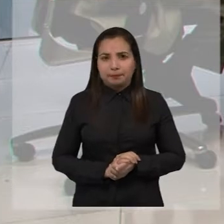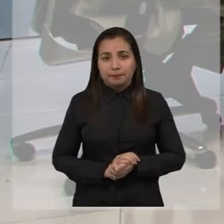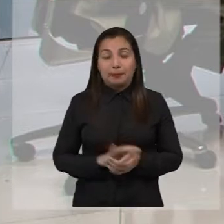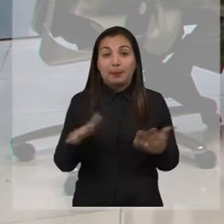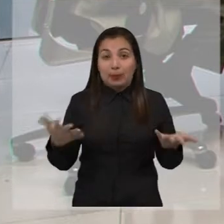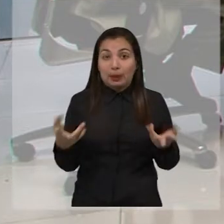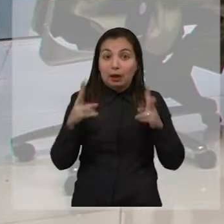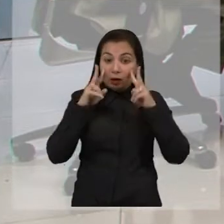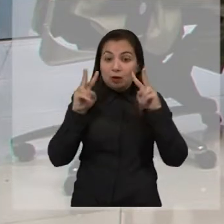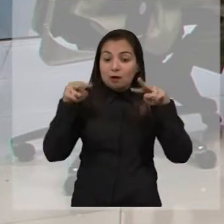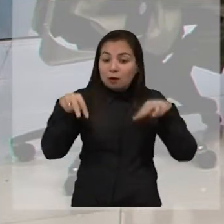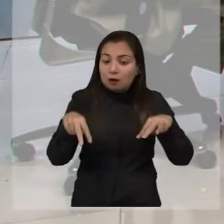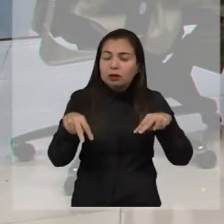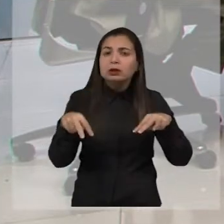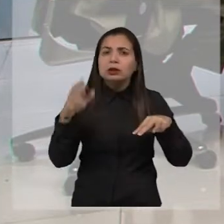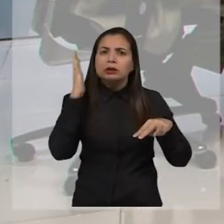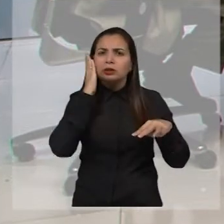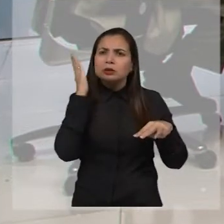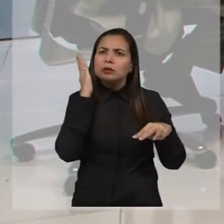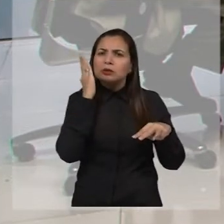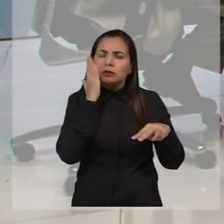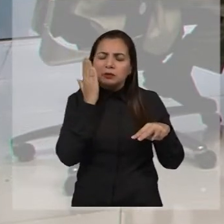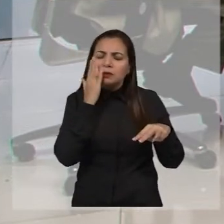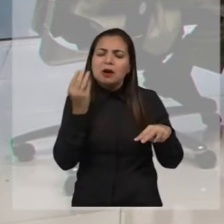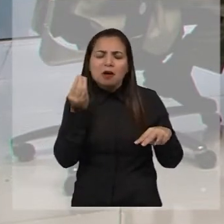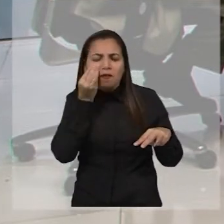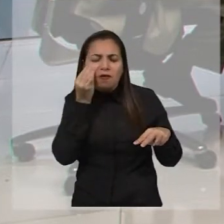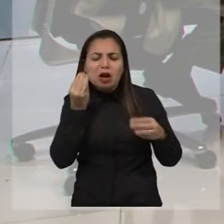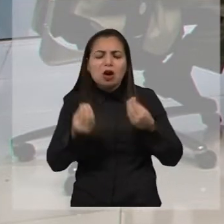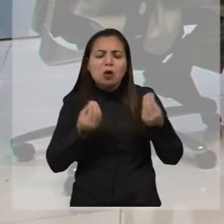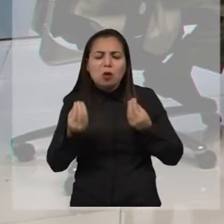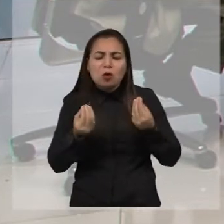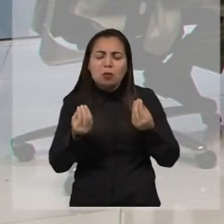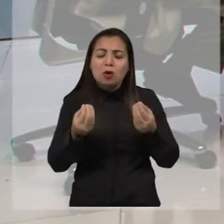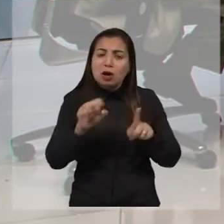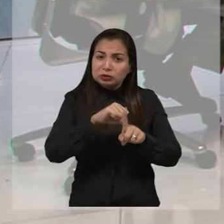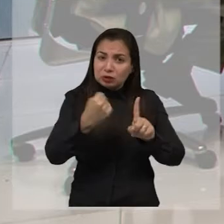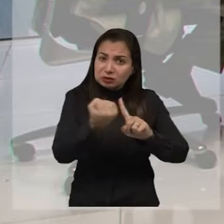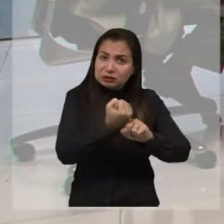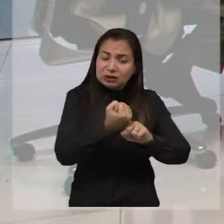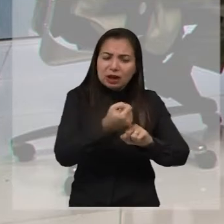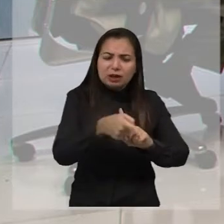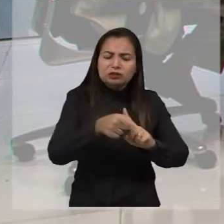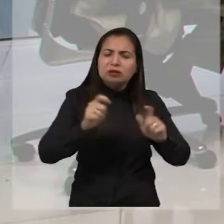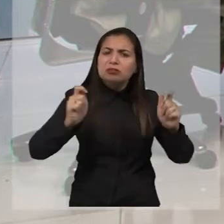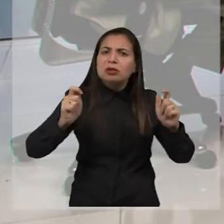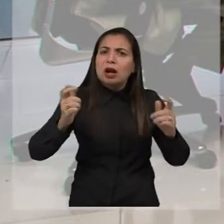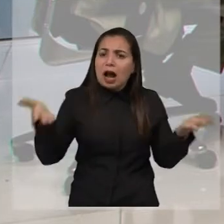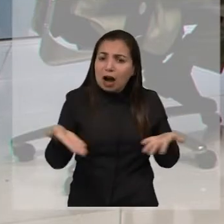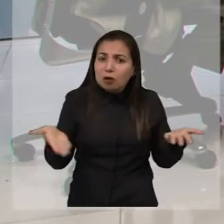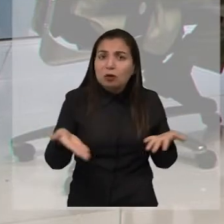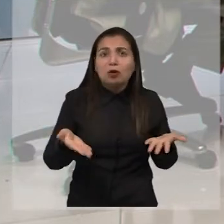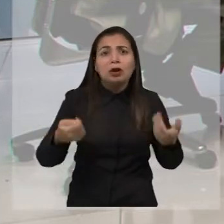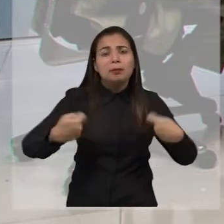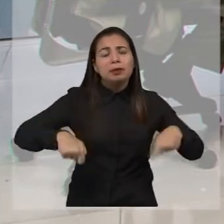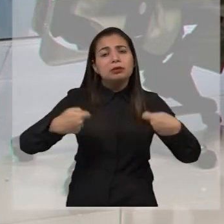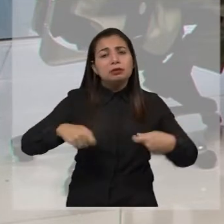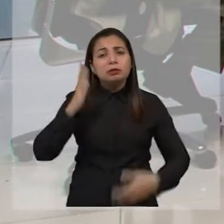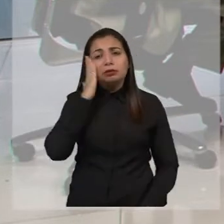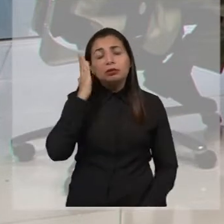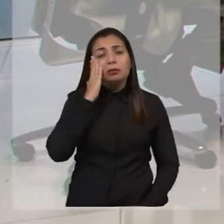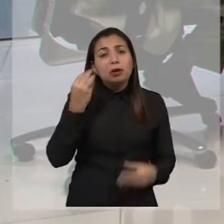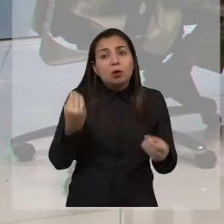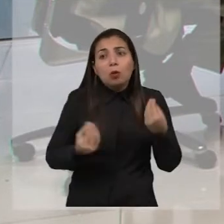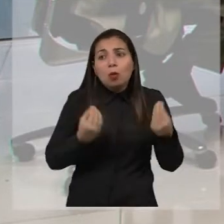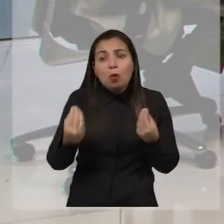olhando da perspectiva durkheimiana, era preciso que a sociedade tivesse preparada para